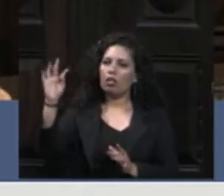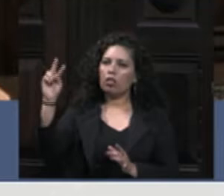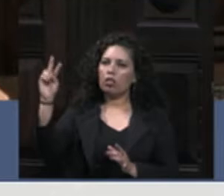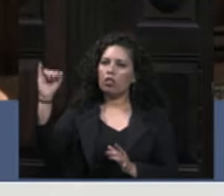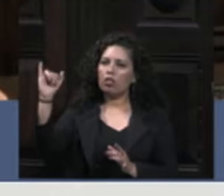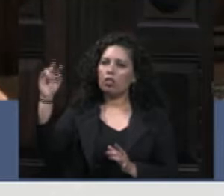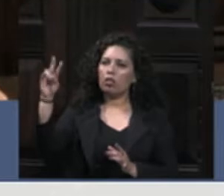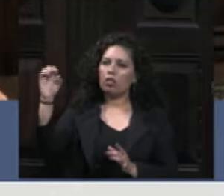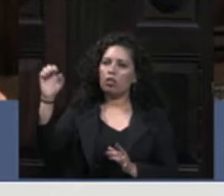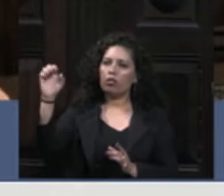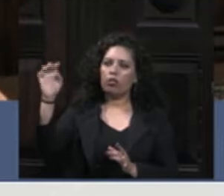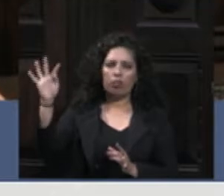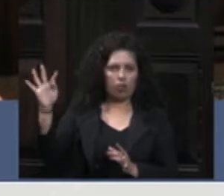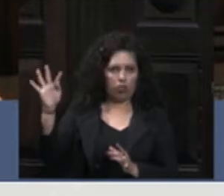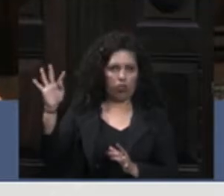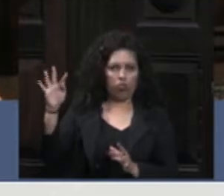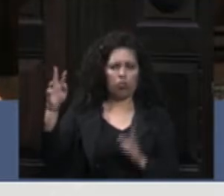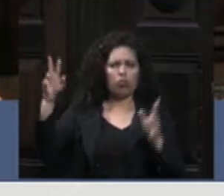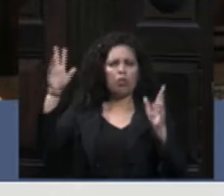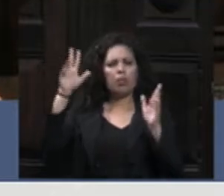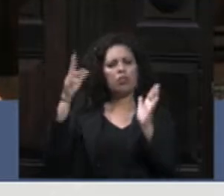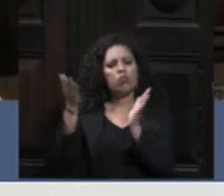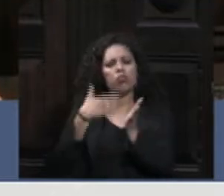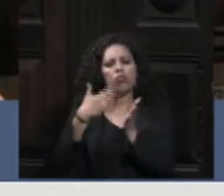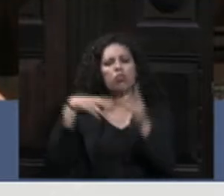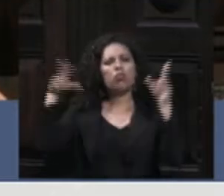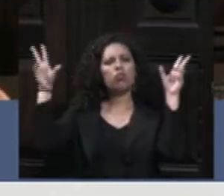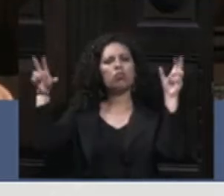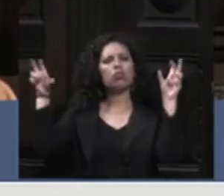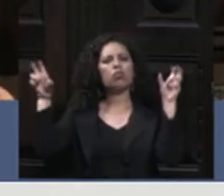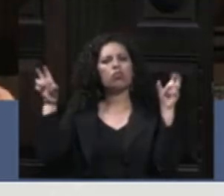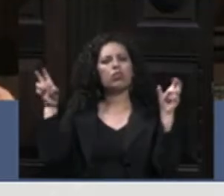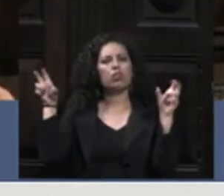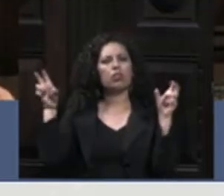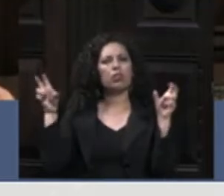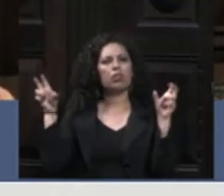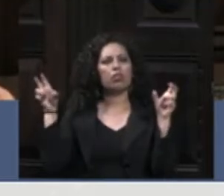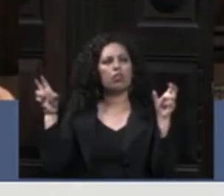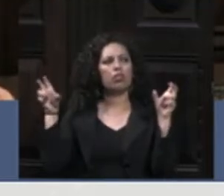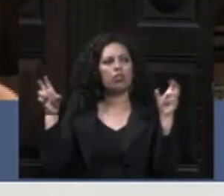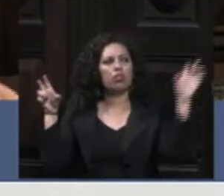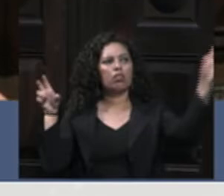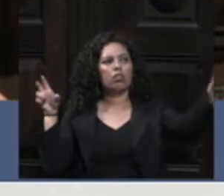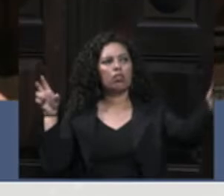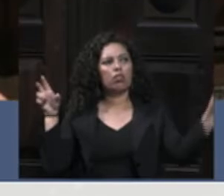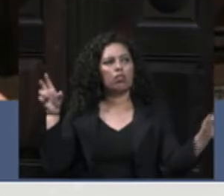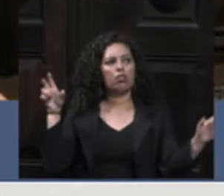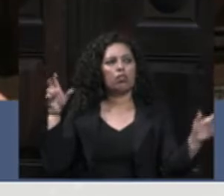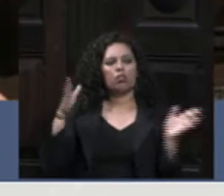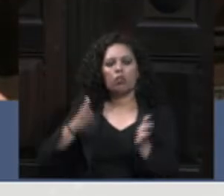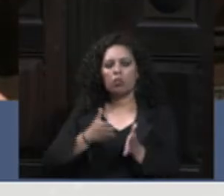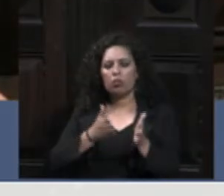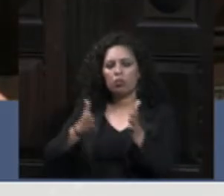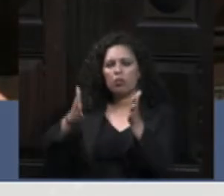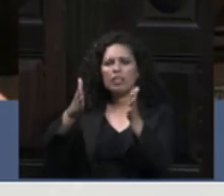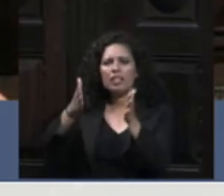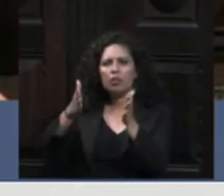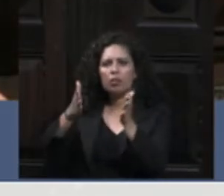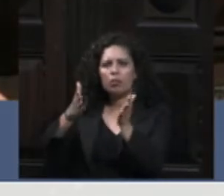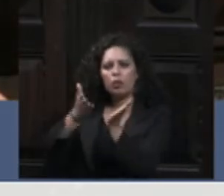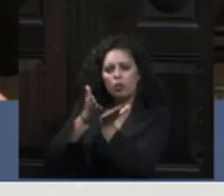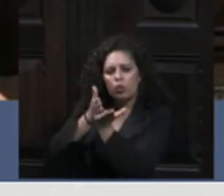E o sugestivo título desse livro era O Caminho do Meio.